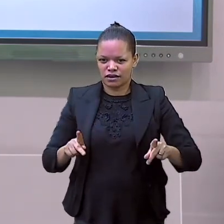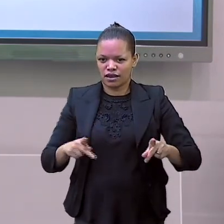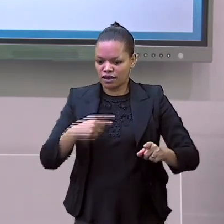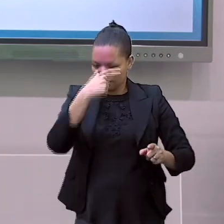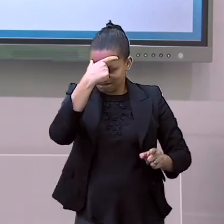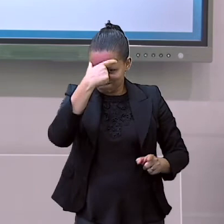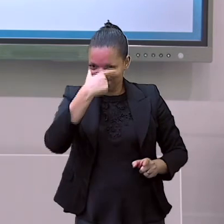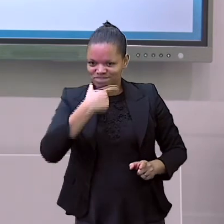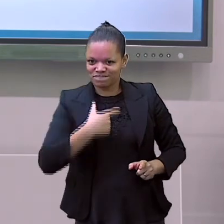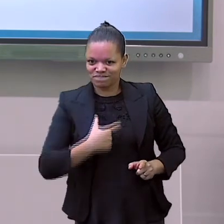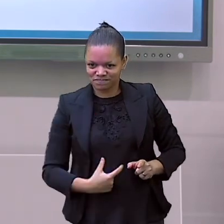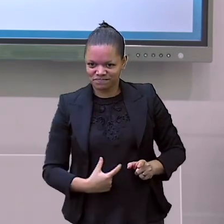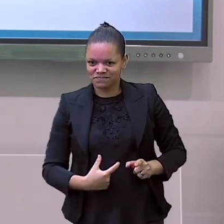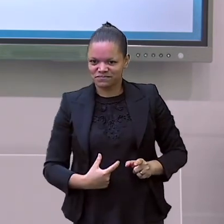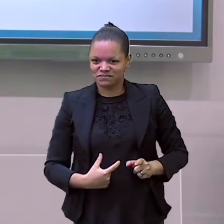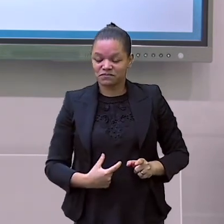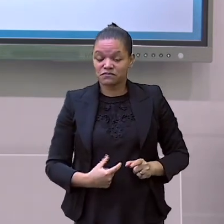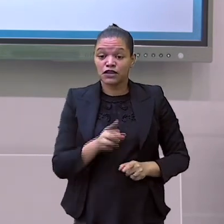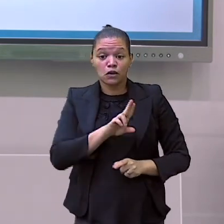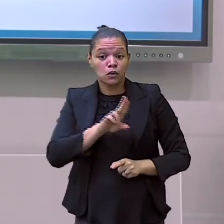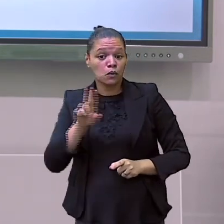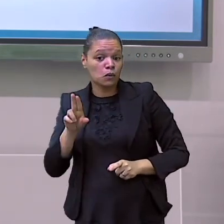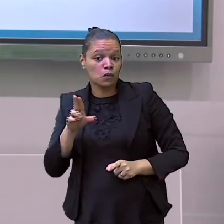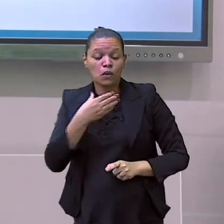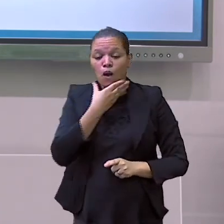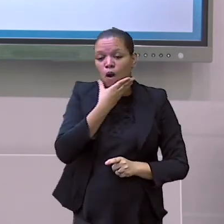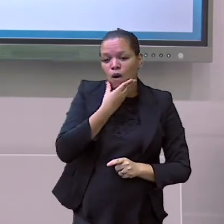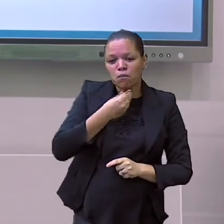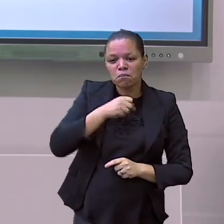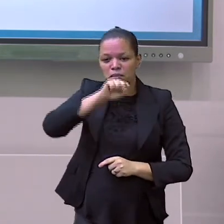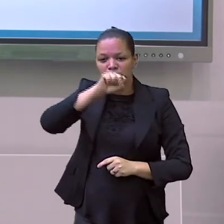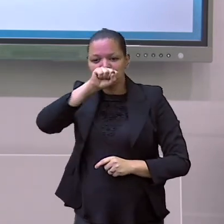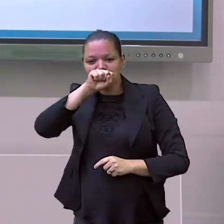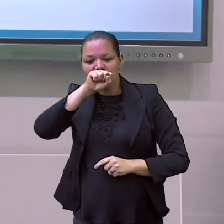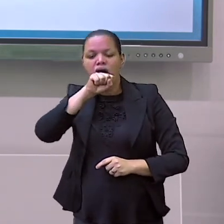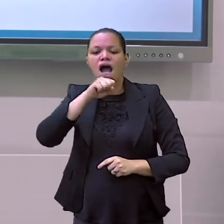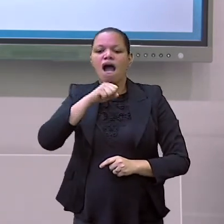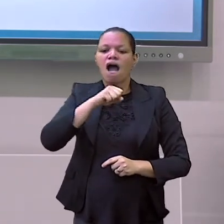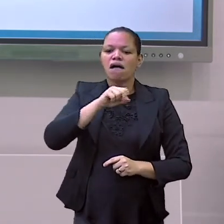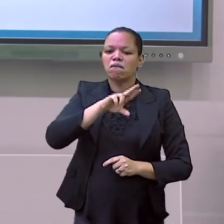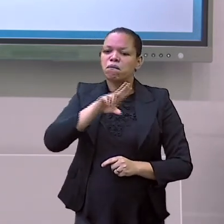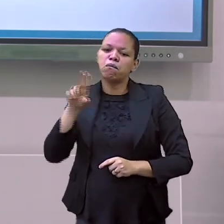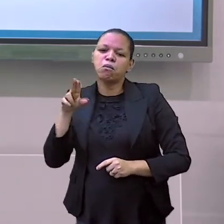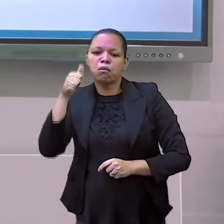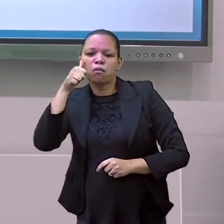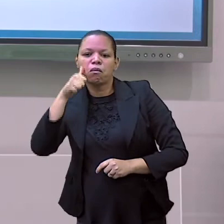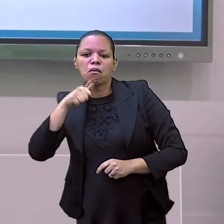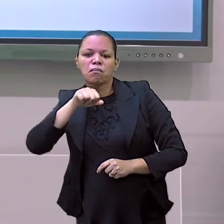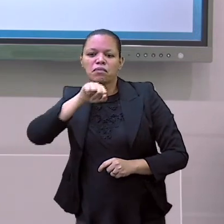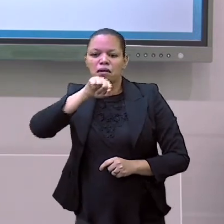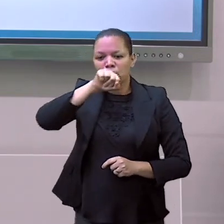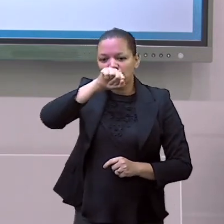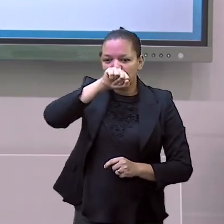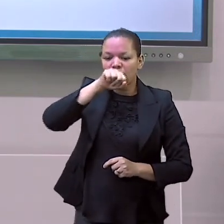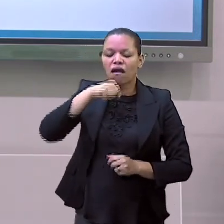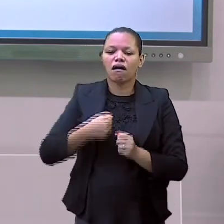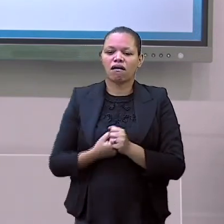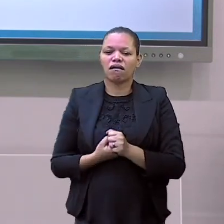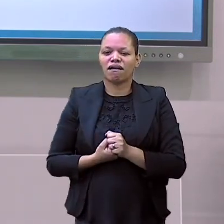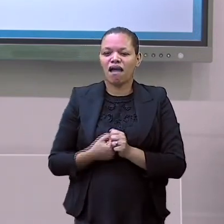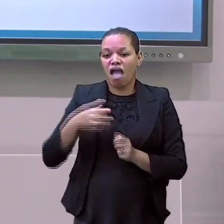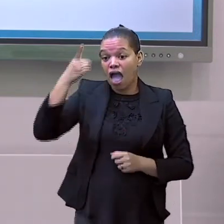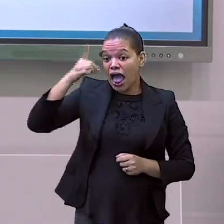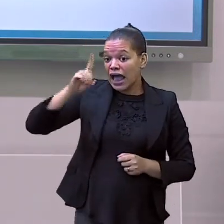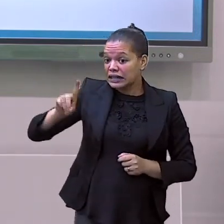com o nome do meu pai e da minha mãe, com os dados da minha data de nascimento, com a